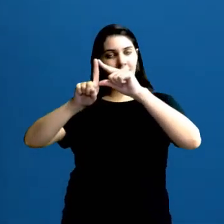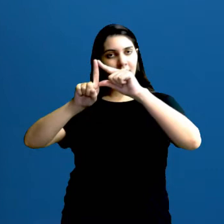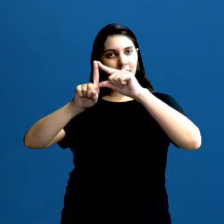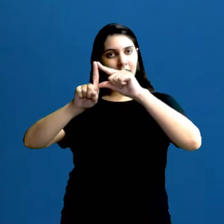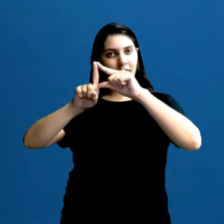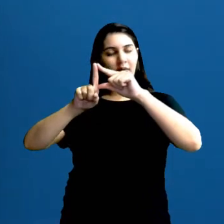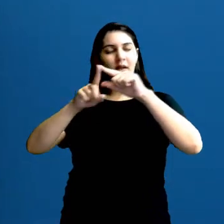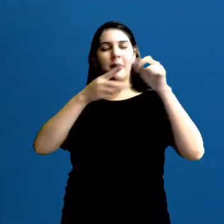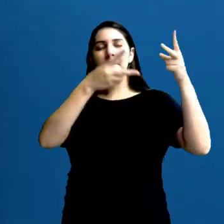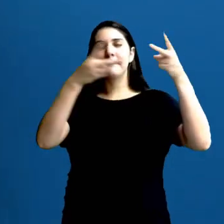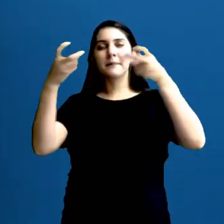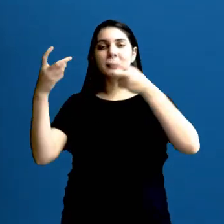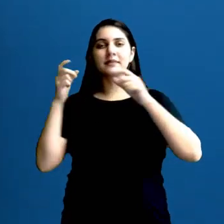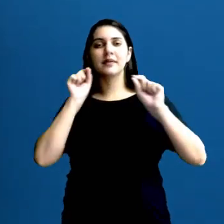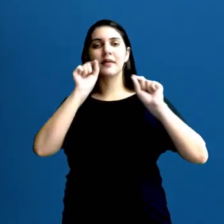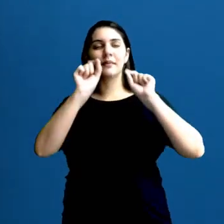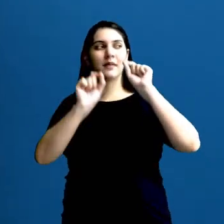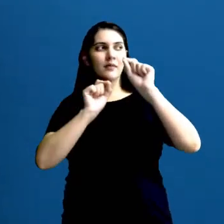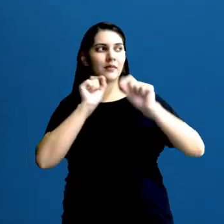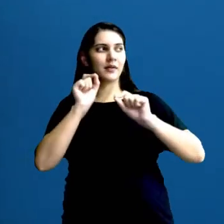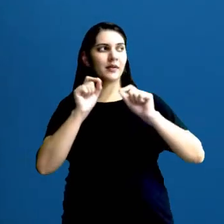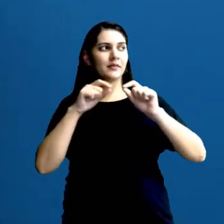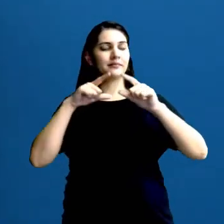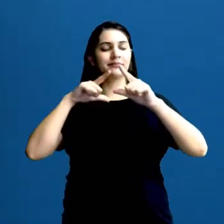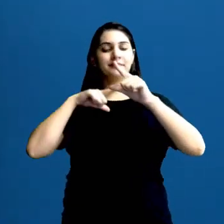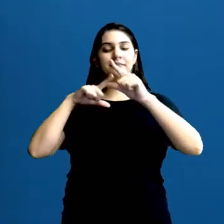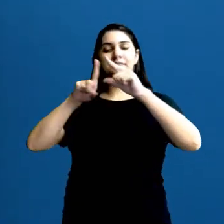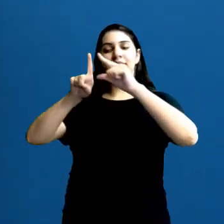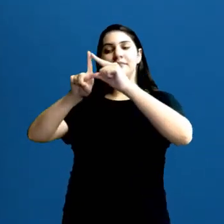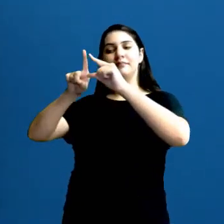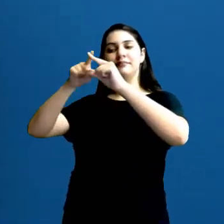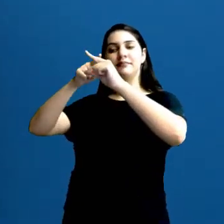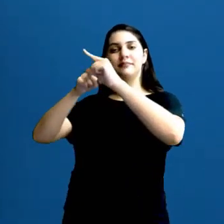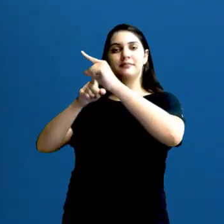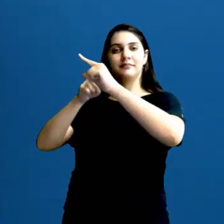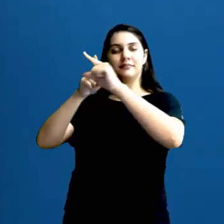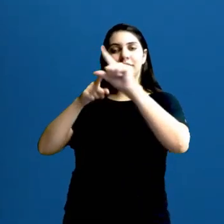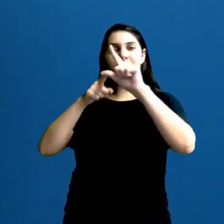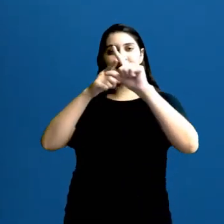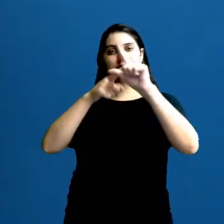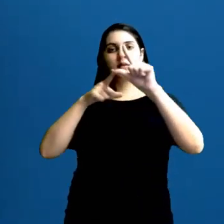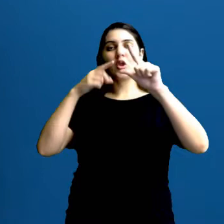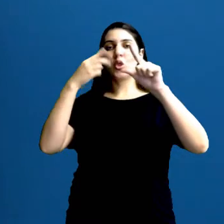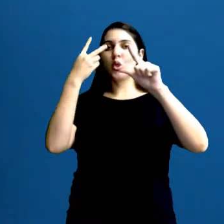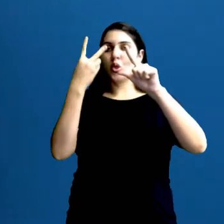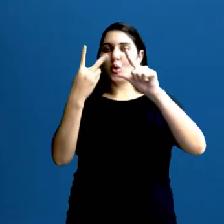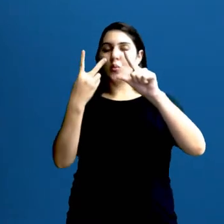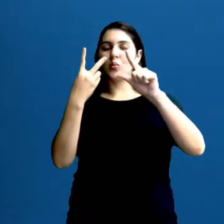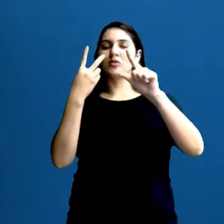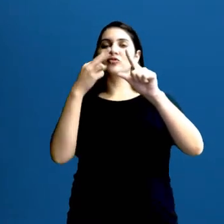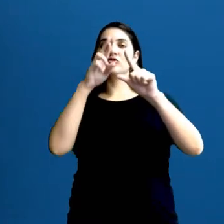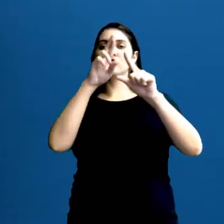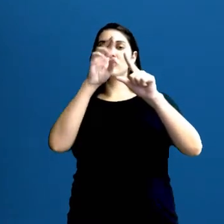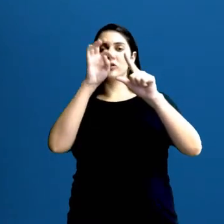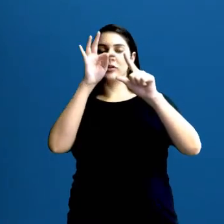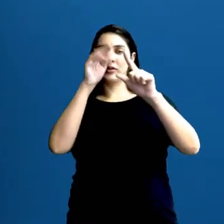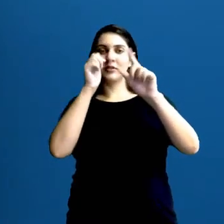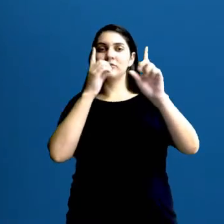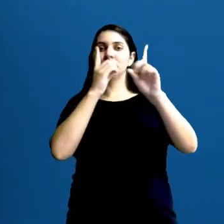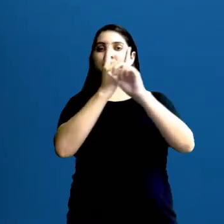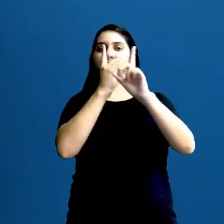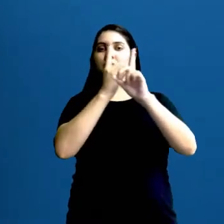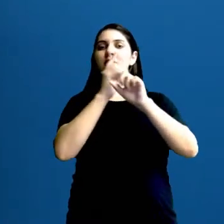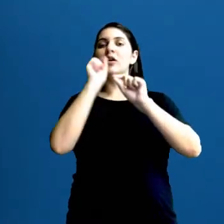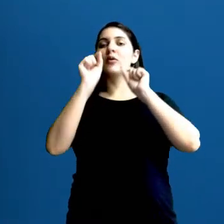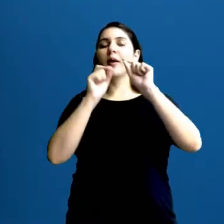cá. Percebam que aqui, eu tenho duas semirretas se encontrando através